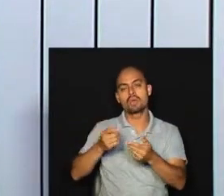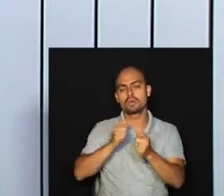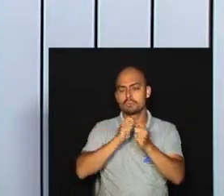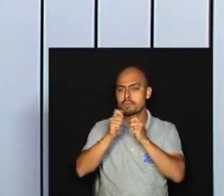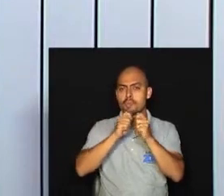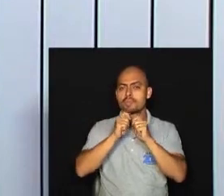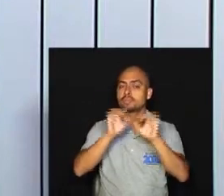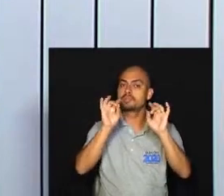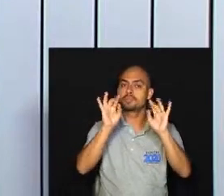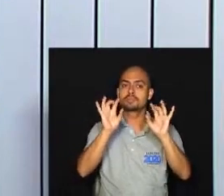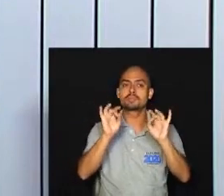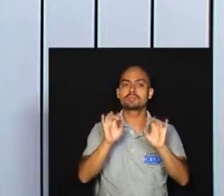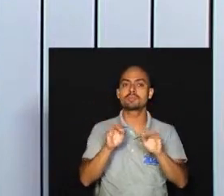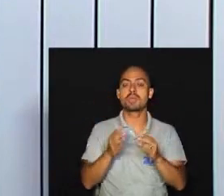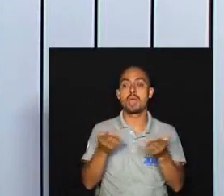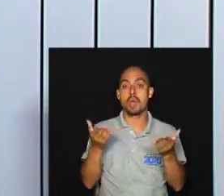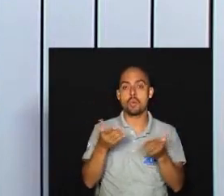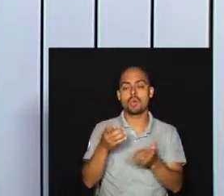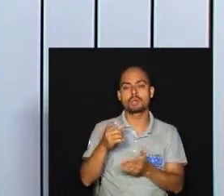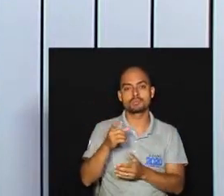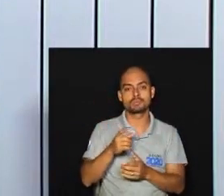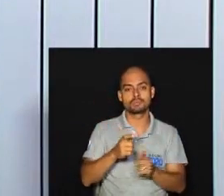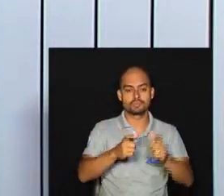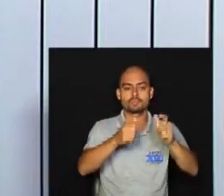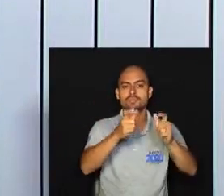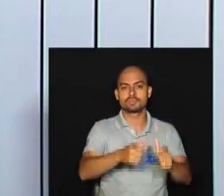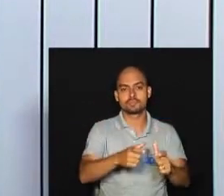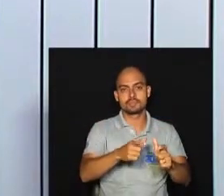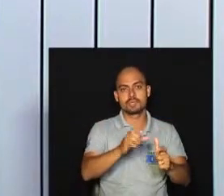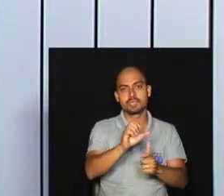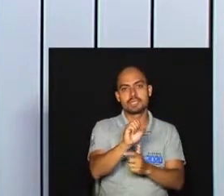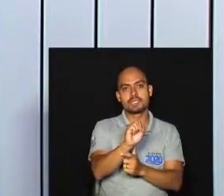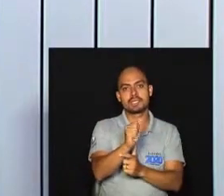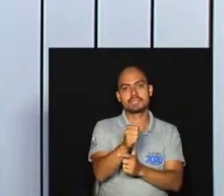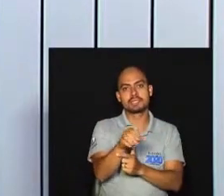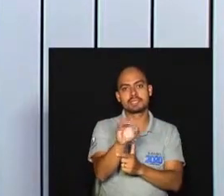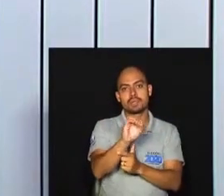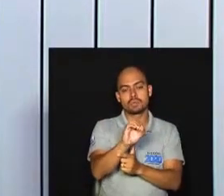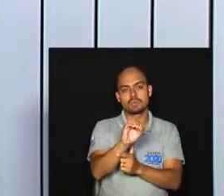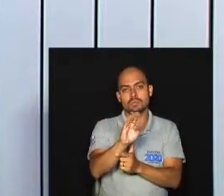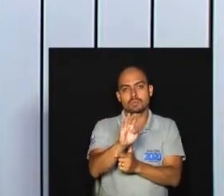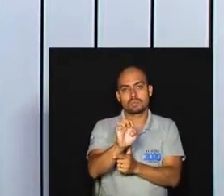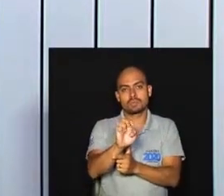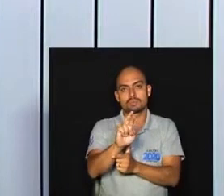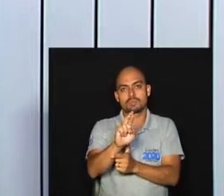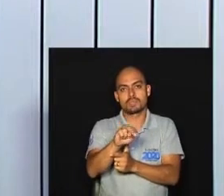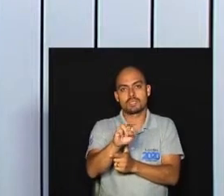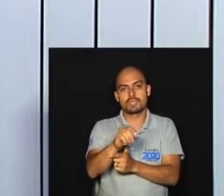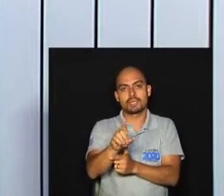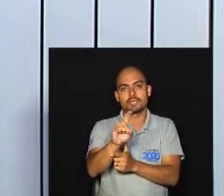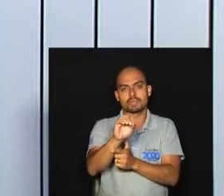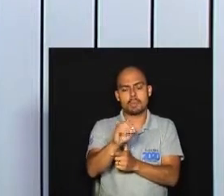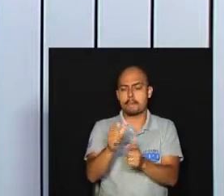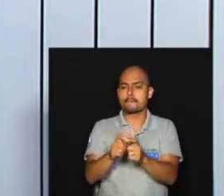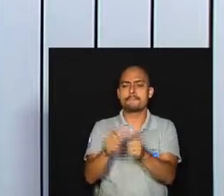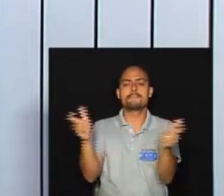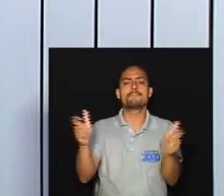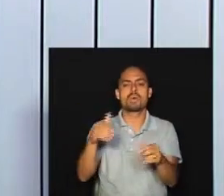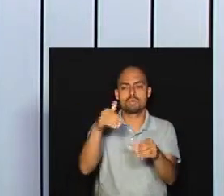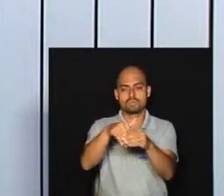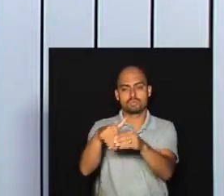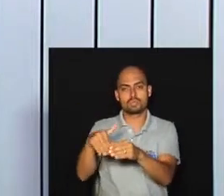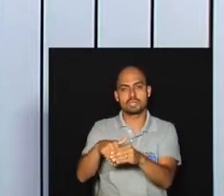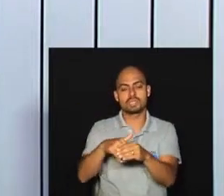cobertura especial. E agora ele está no bairro São Bernardo, no maior local de votação da Zona 274 aqui